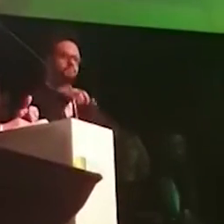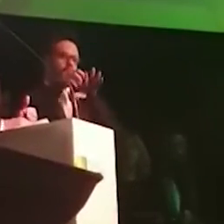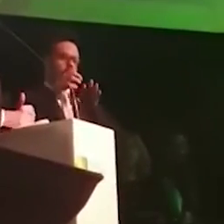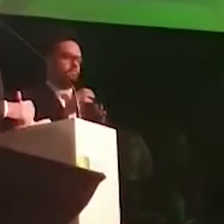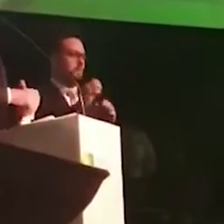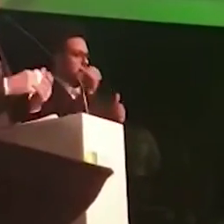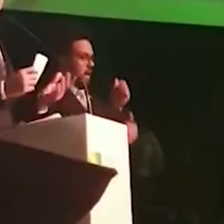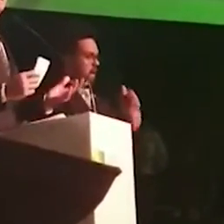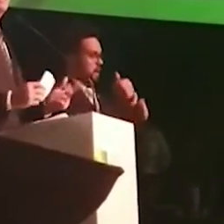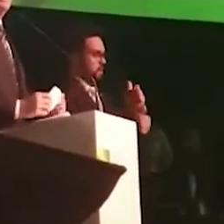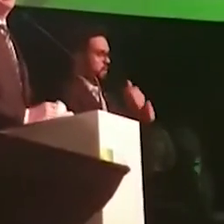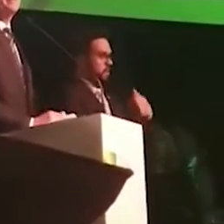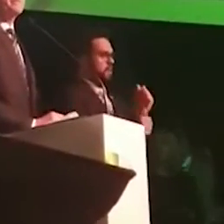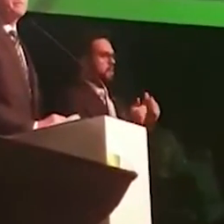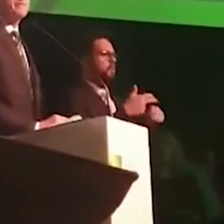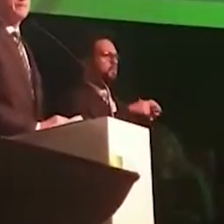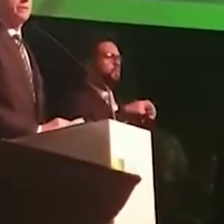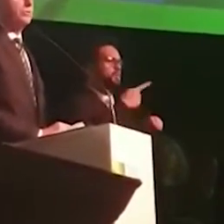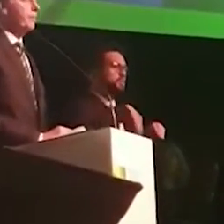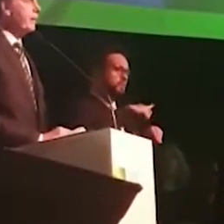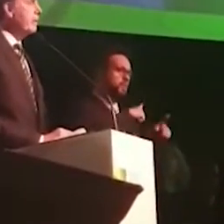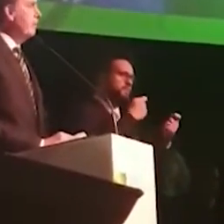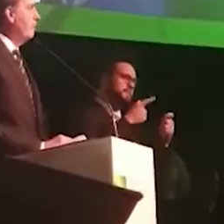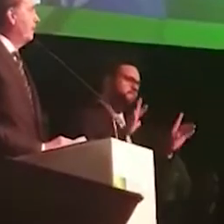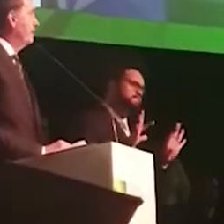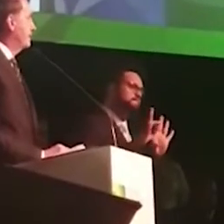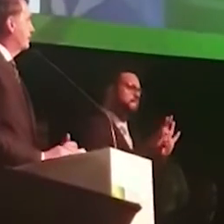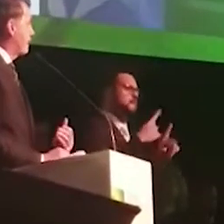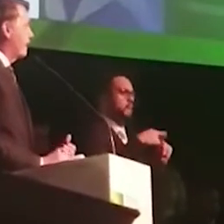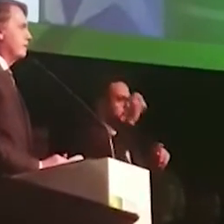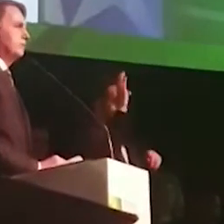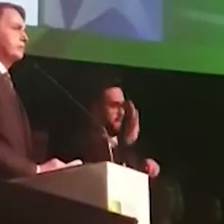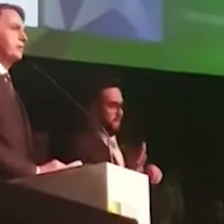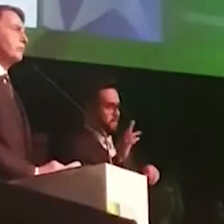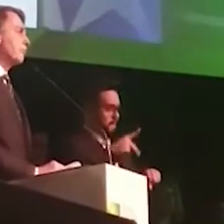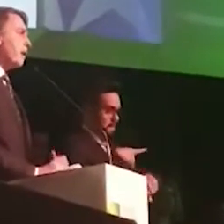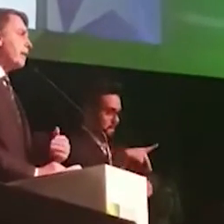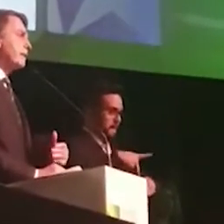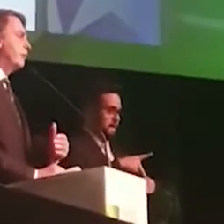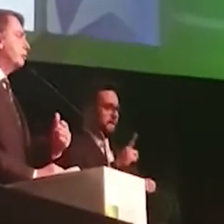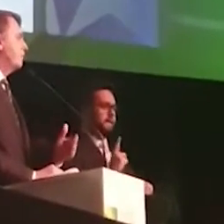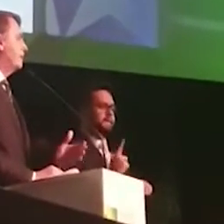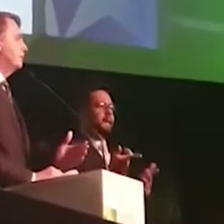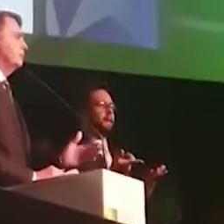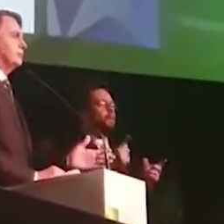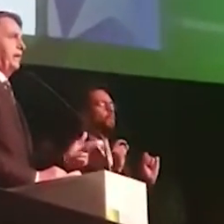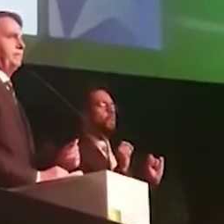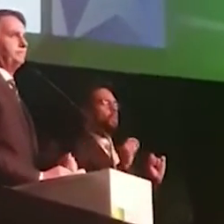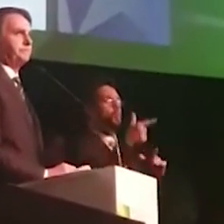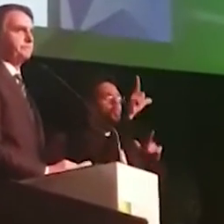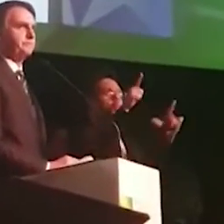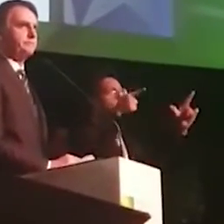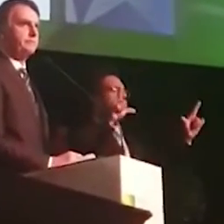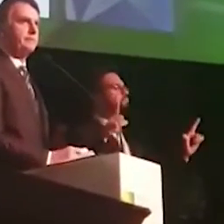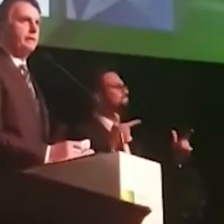Nós temos que fazer esse casamento. O Brasil é um país que tem o que quase nenhum outro país do mundo